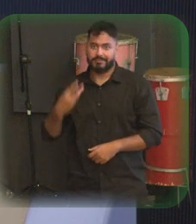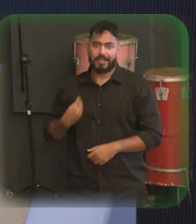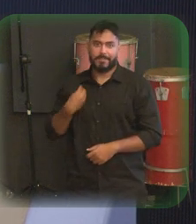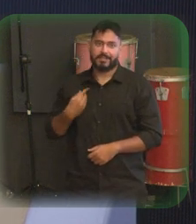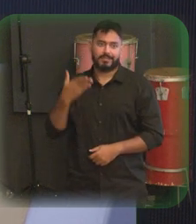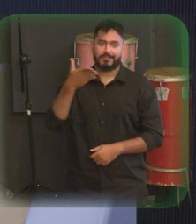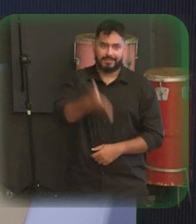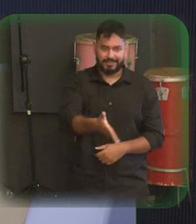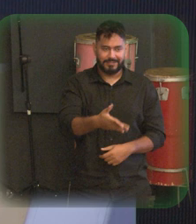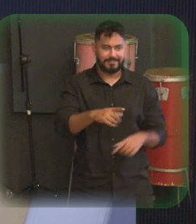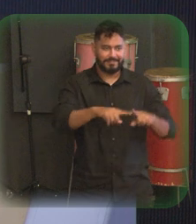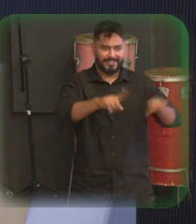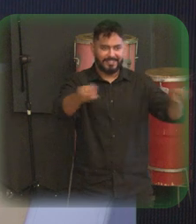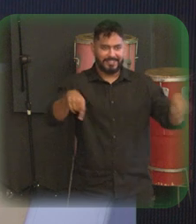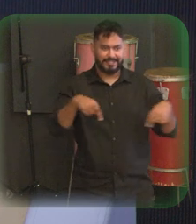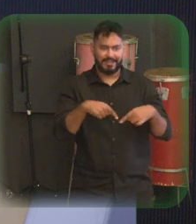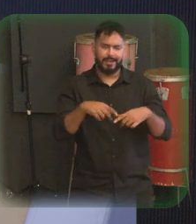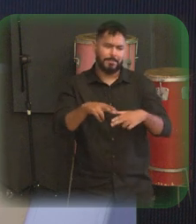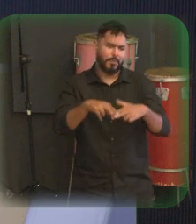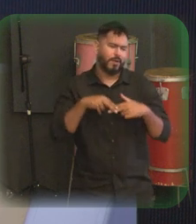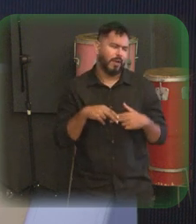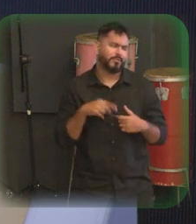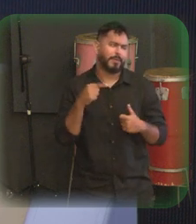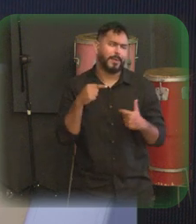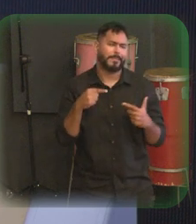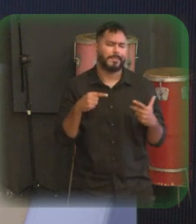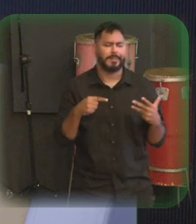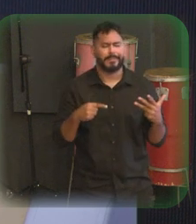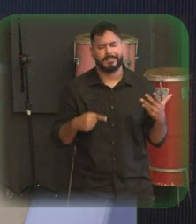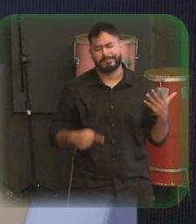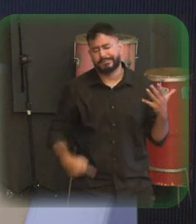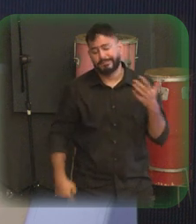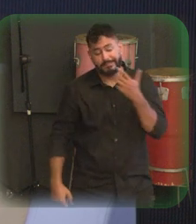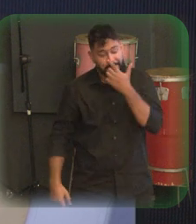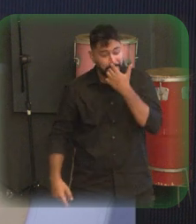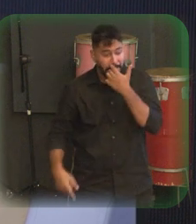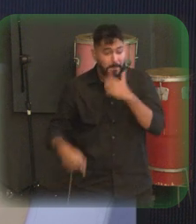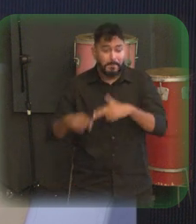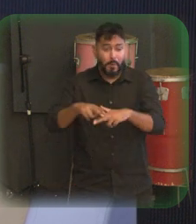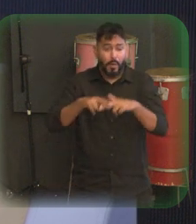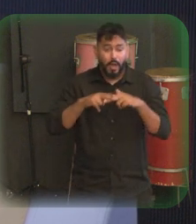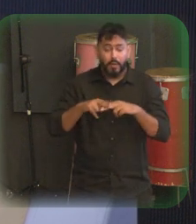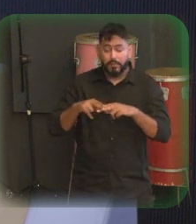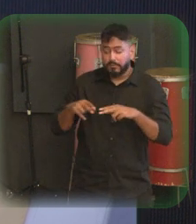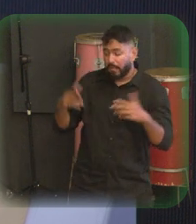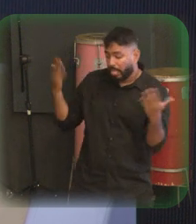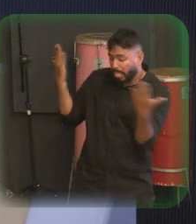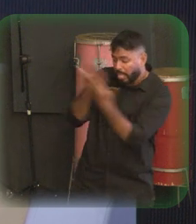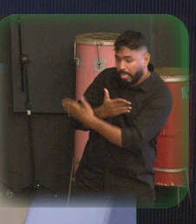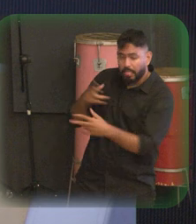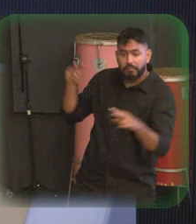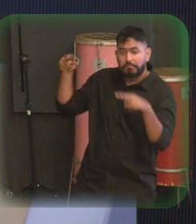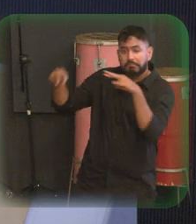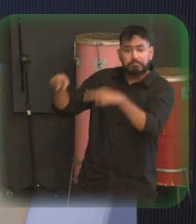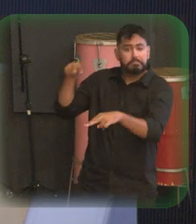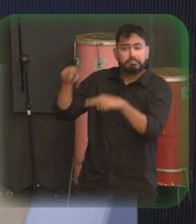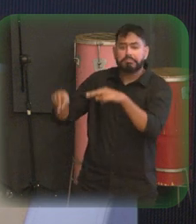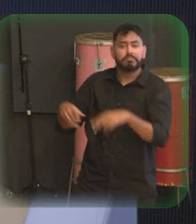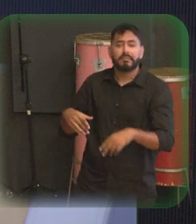de hoje. Por inúmeras razões. Porque são invisibilizadas aos olhos do poder